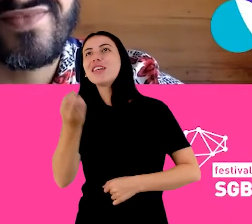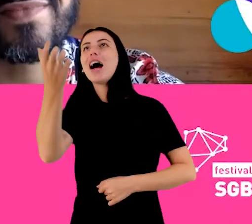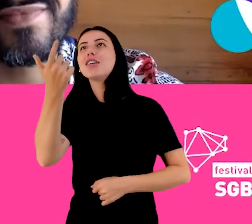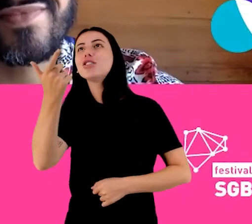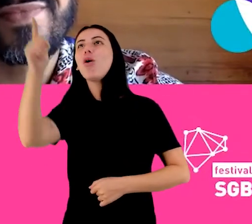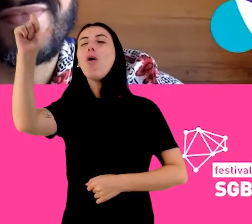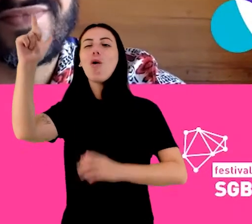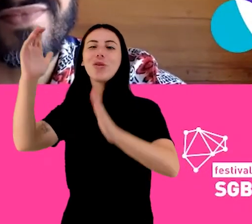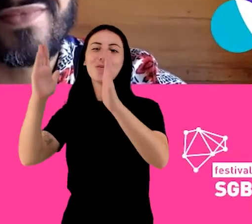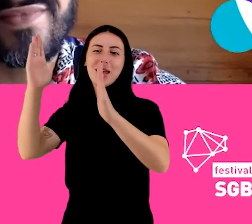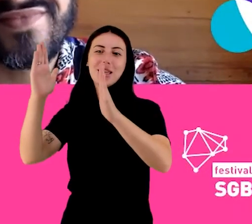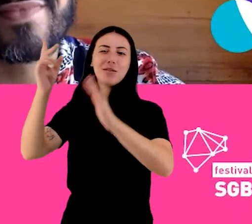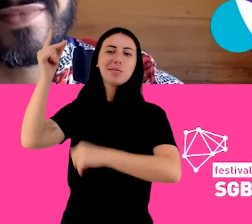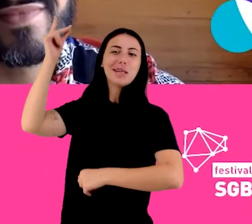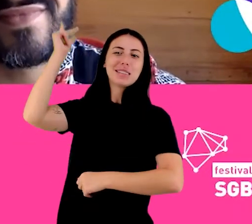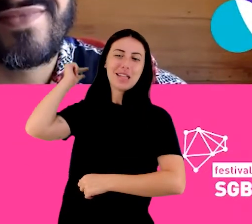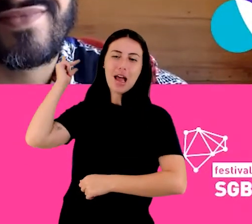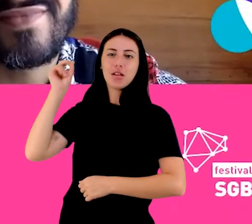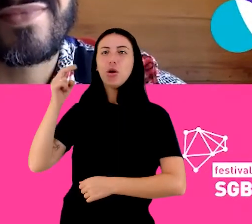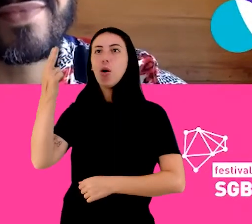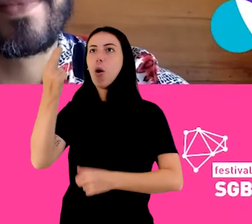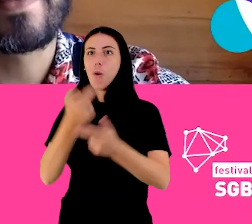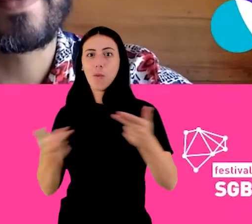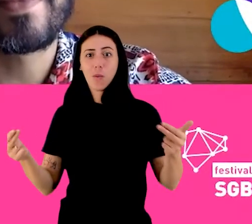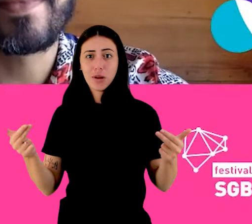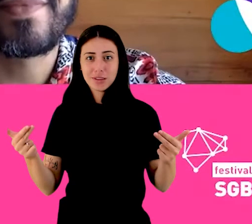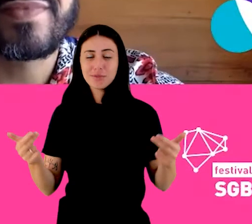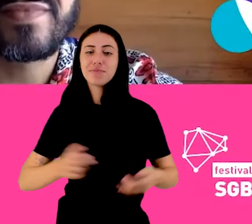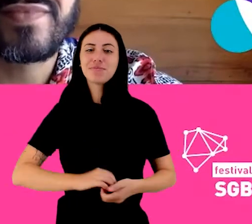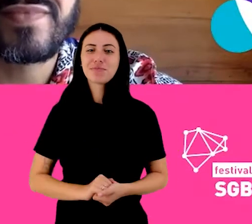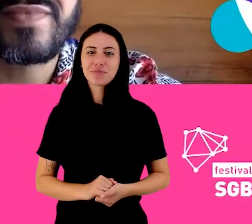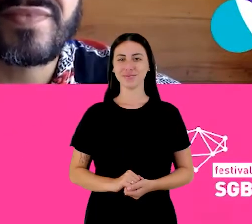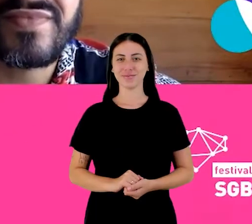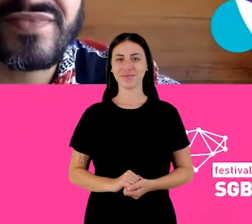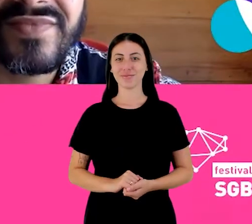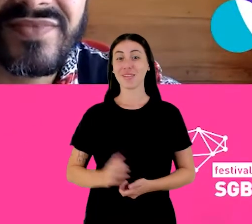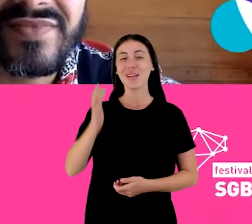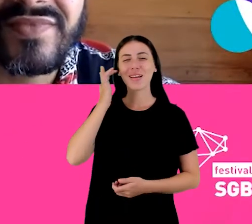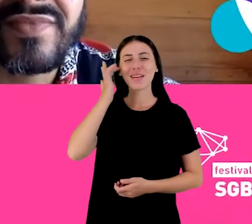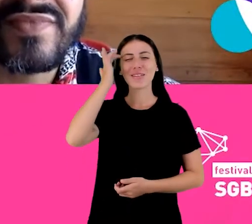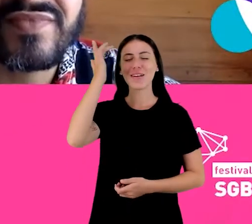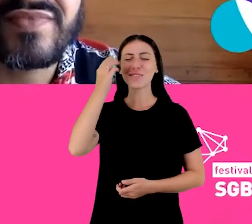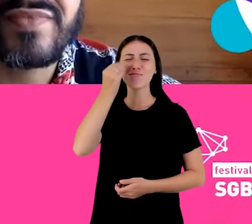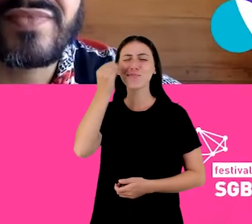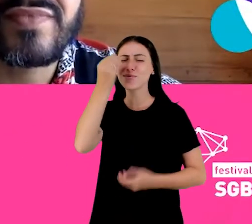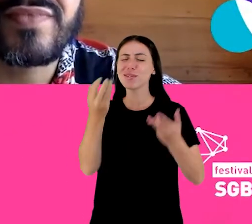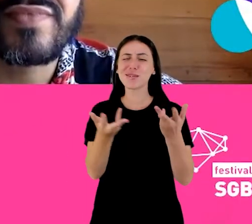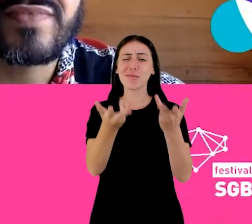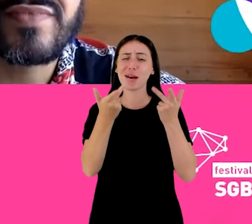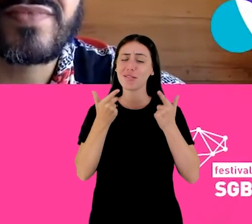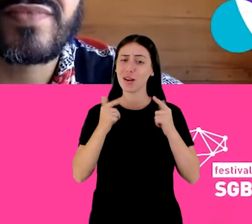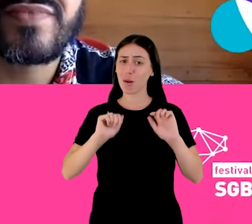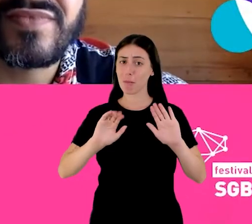cinema, telão, né? E tu tá ali naquele mundo e você é catapultado para